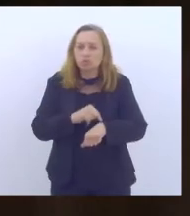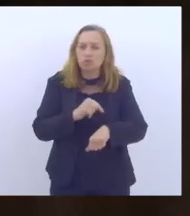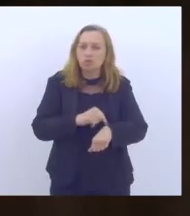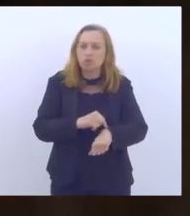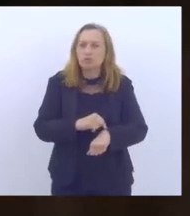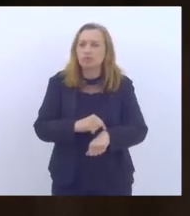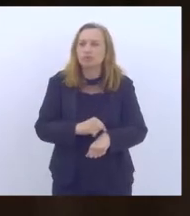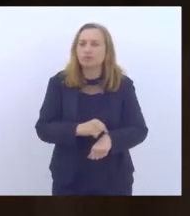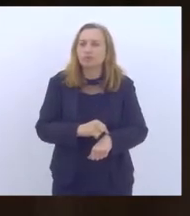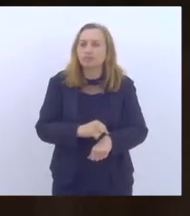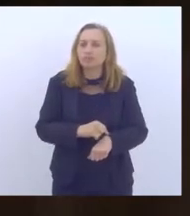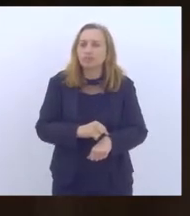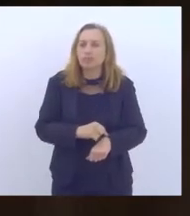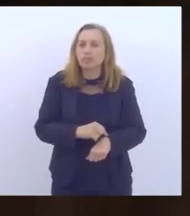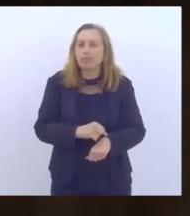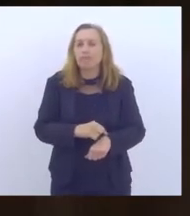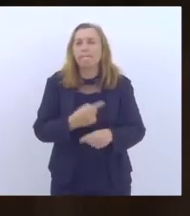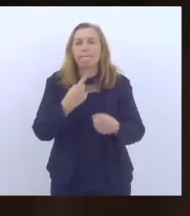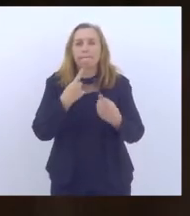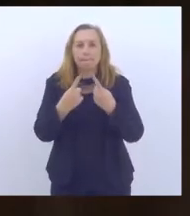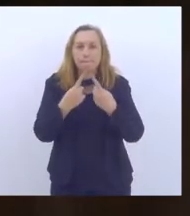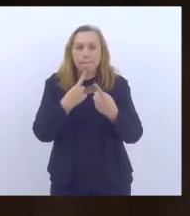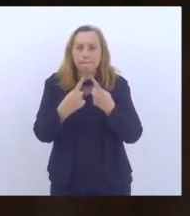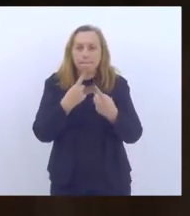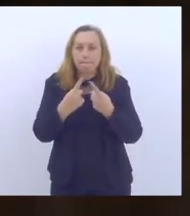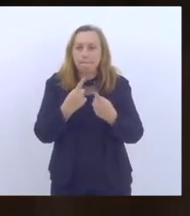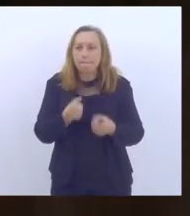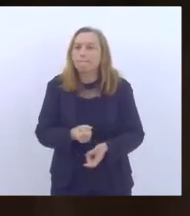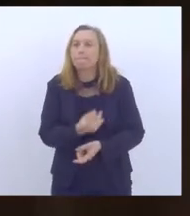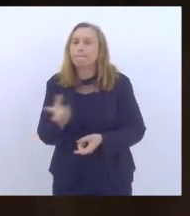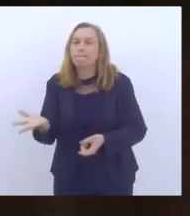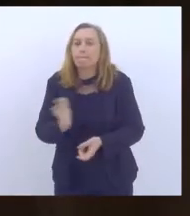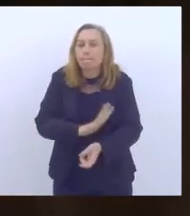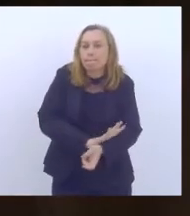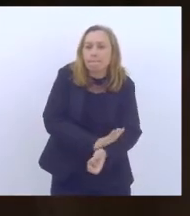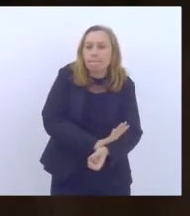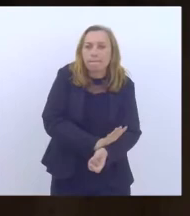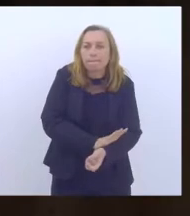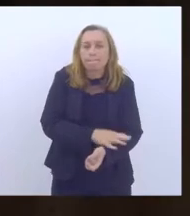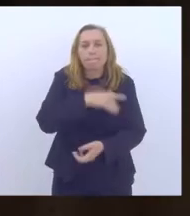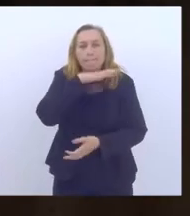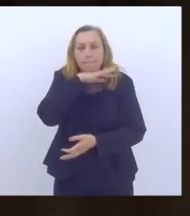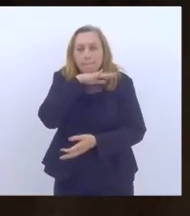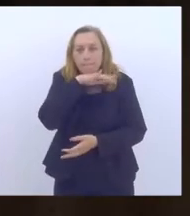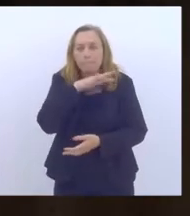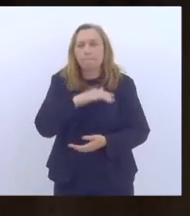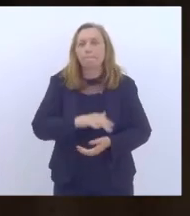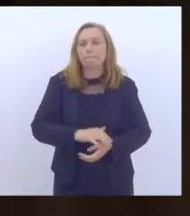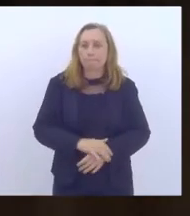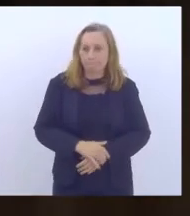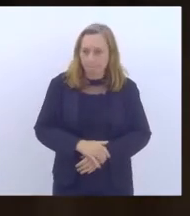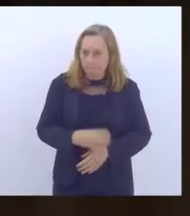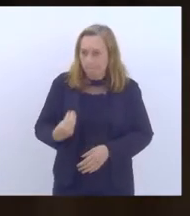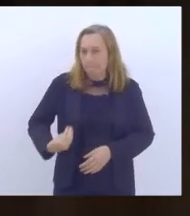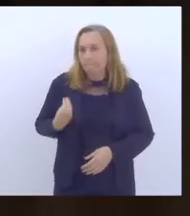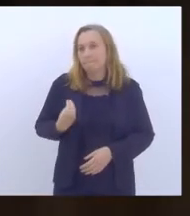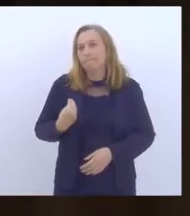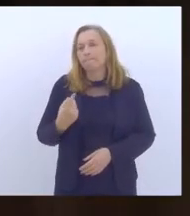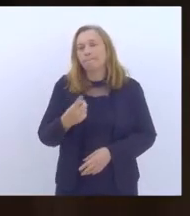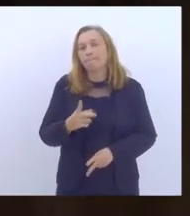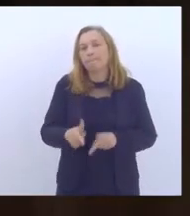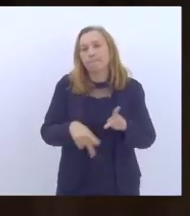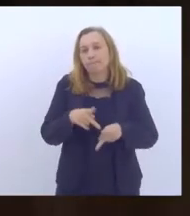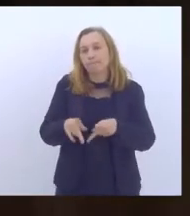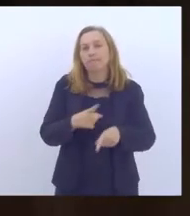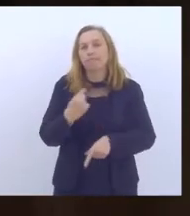é trazer o debate do quanto que o racismo ele é perverso Ele é cruel na vida da